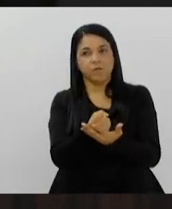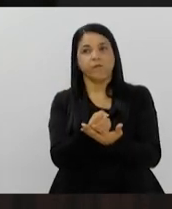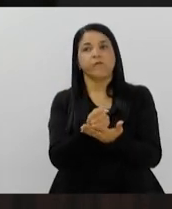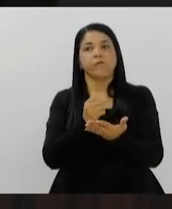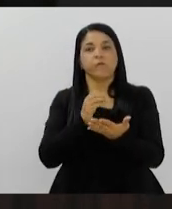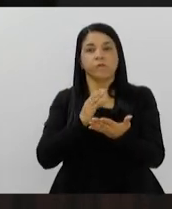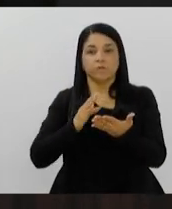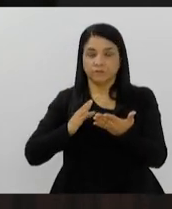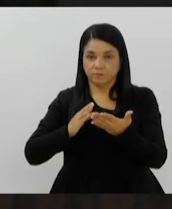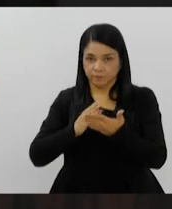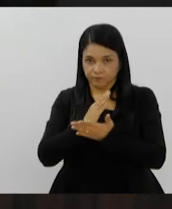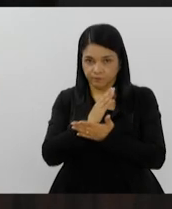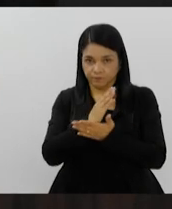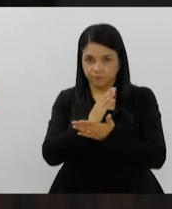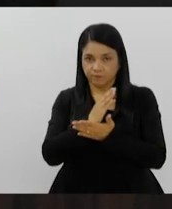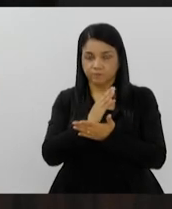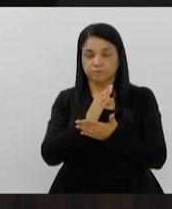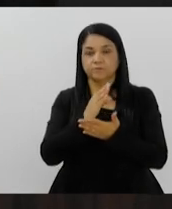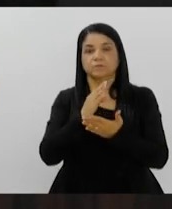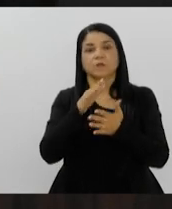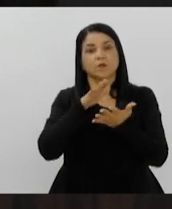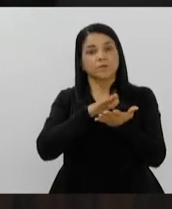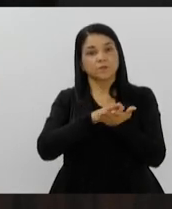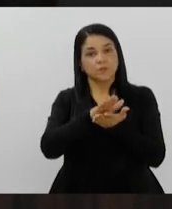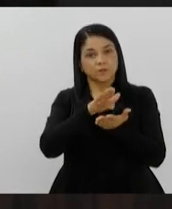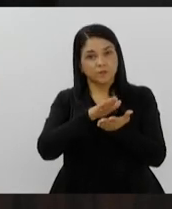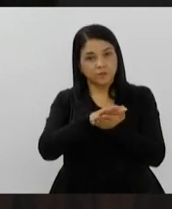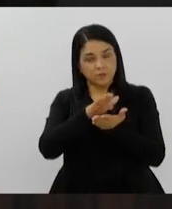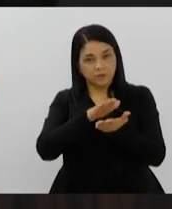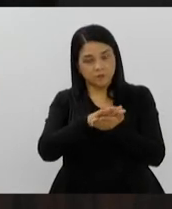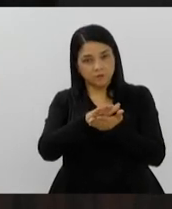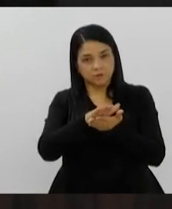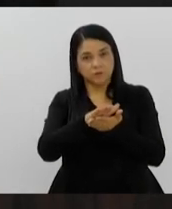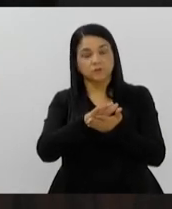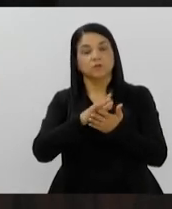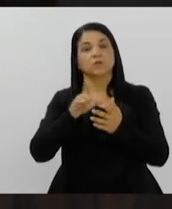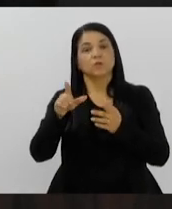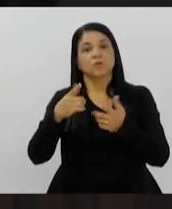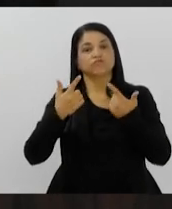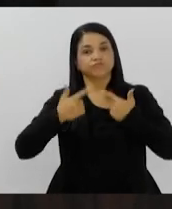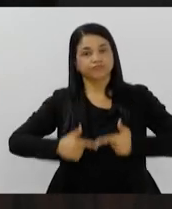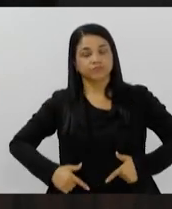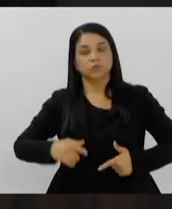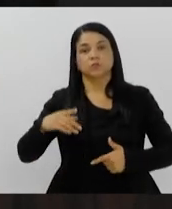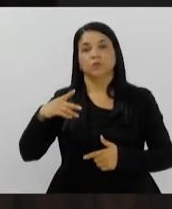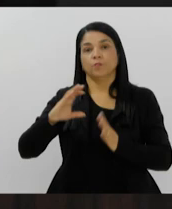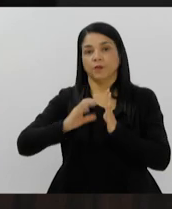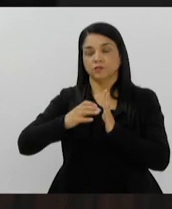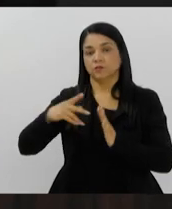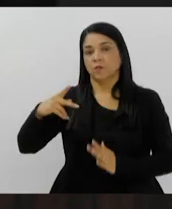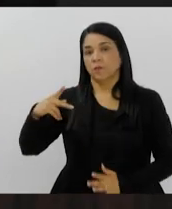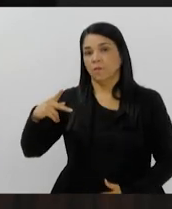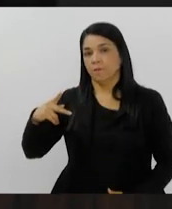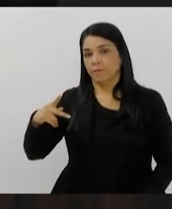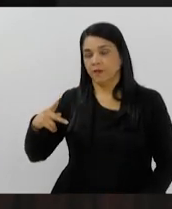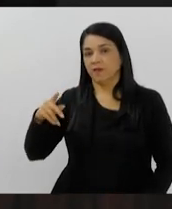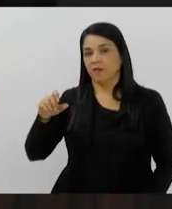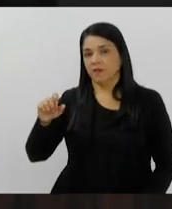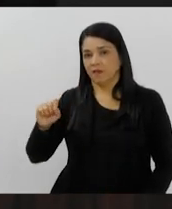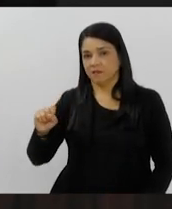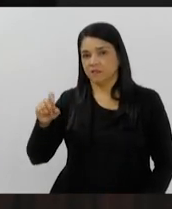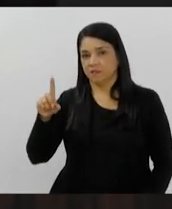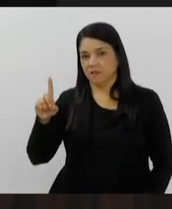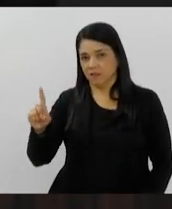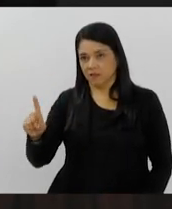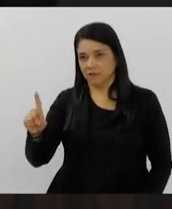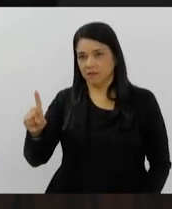estão. Aprovado vai a publicação com abstenção do PSB, deputado Carlos Mink,